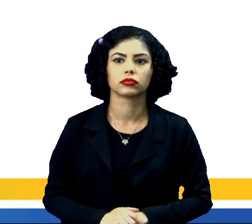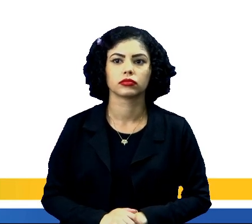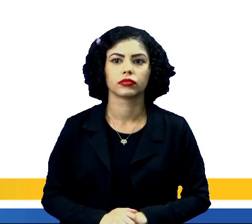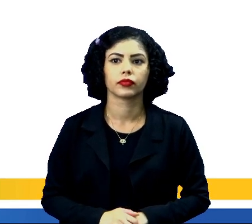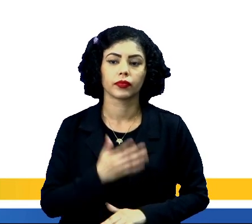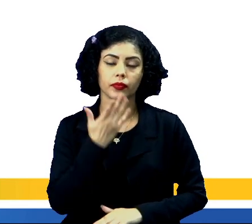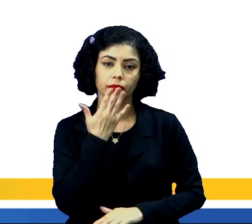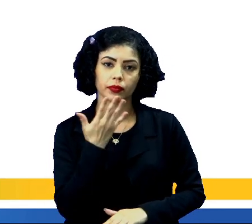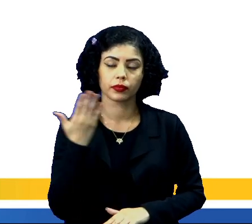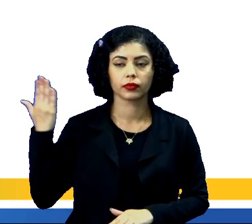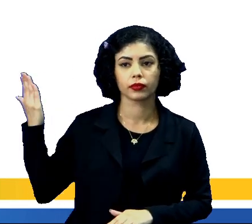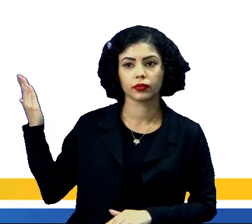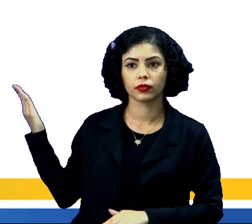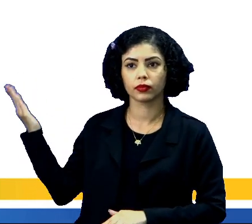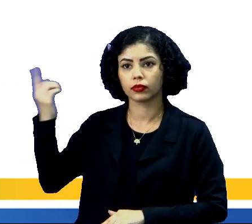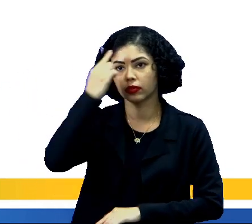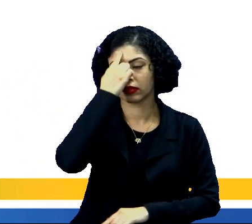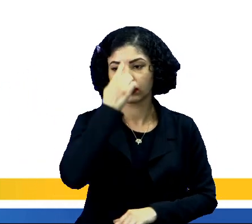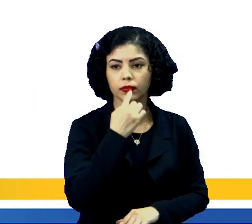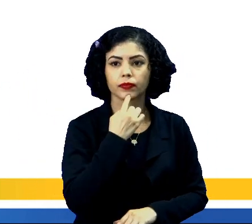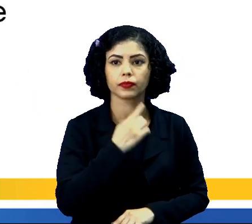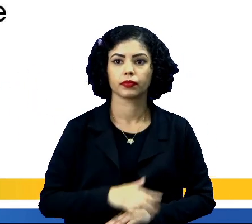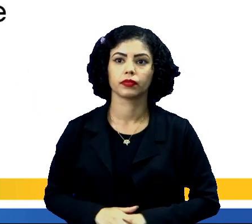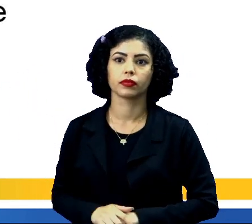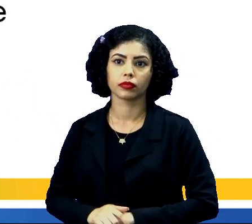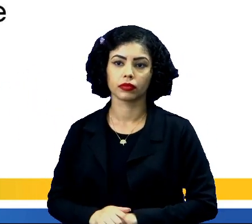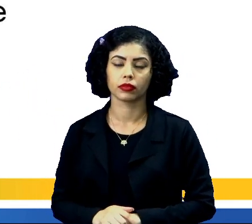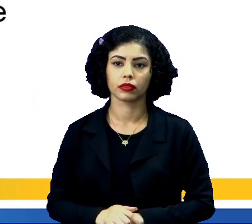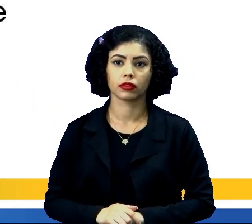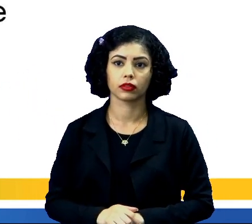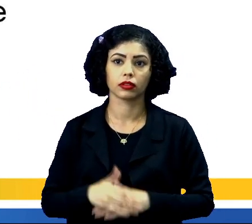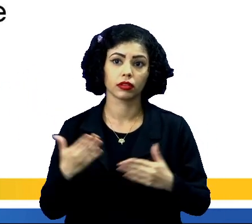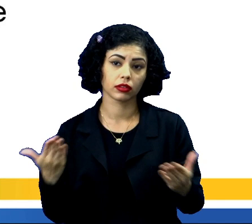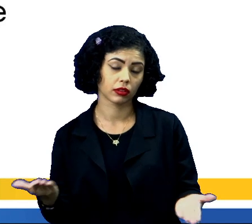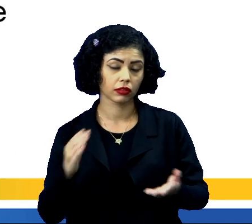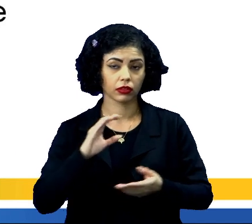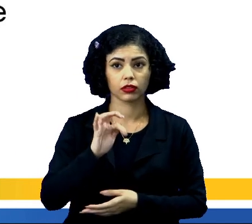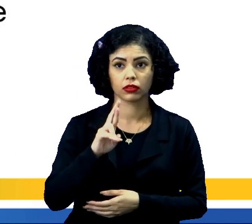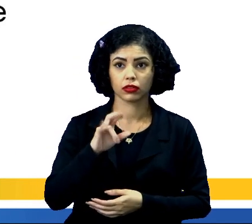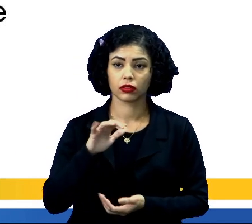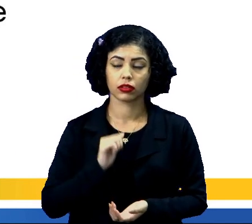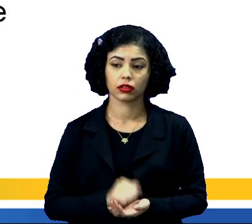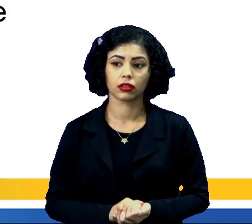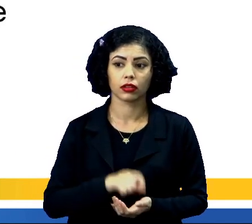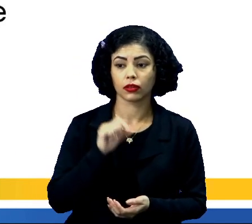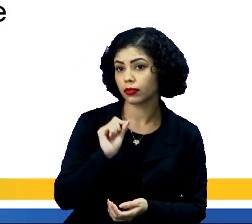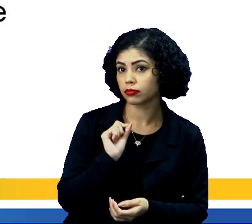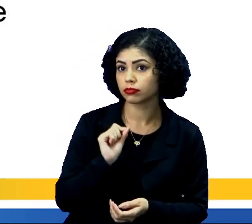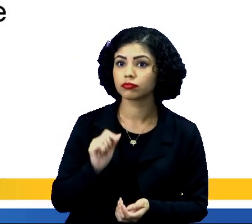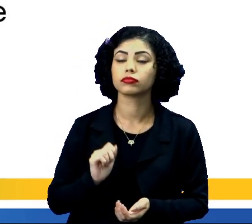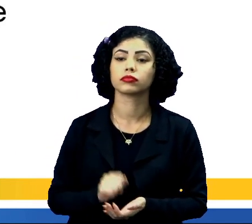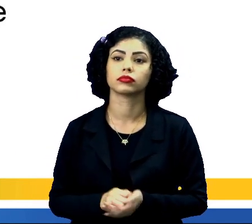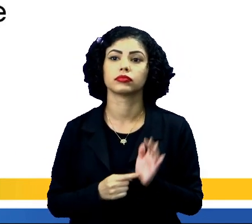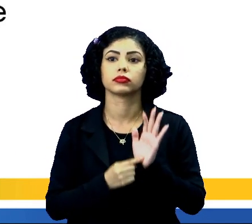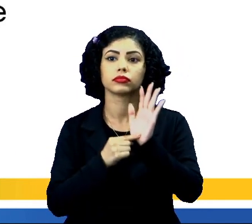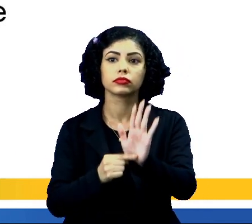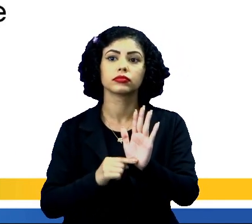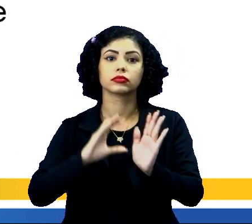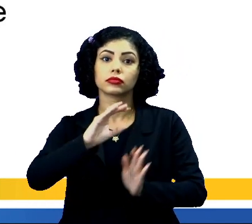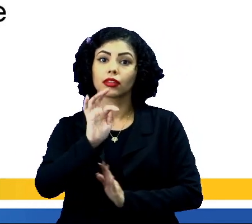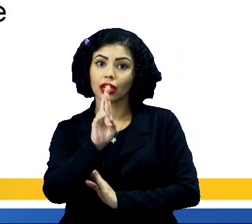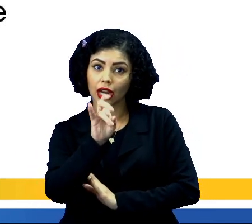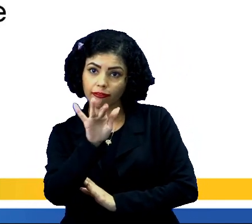Aí a gente tem a imagem do croquis do John Constable. E para a geografia, o croquis, ele é um